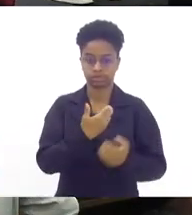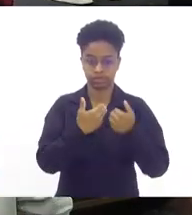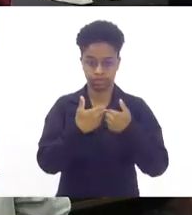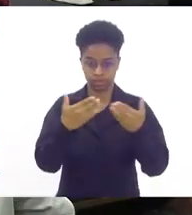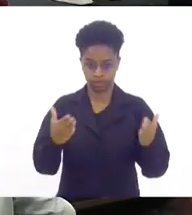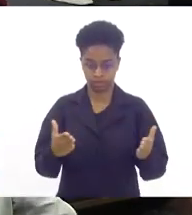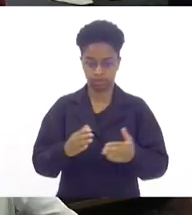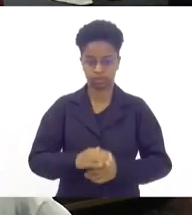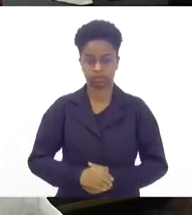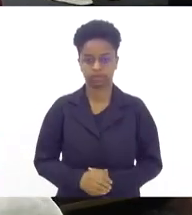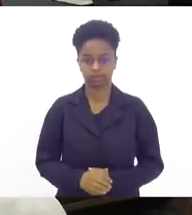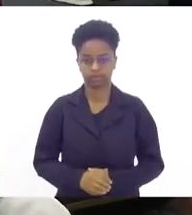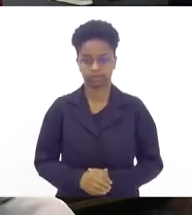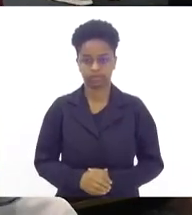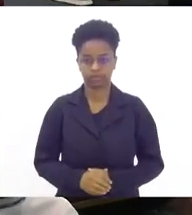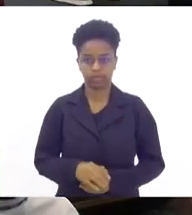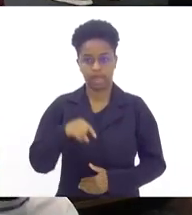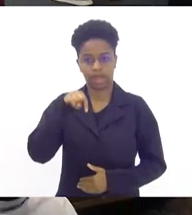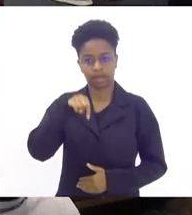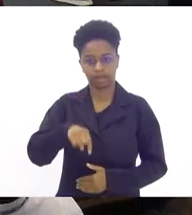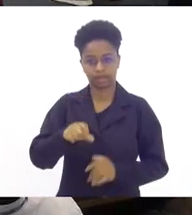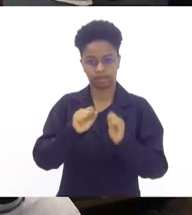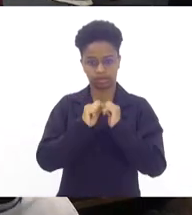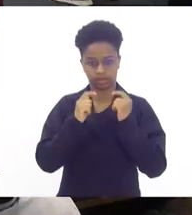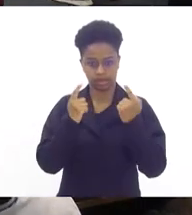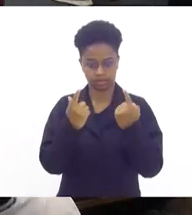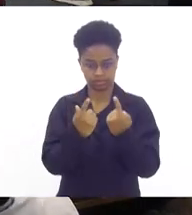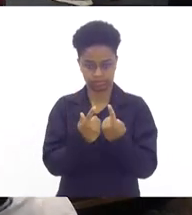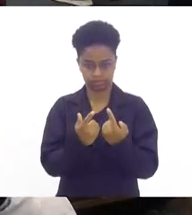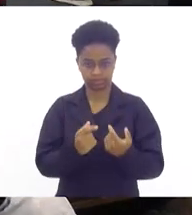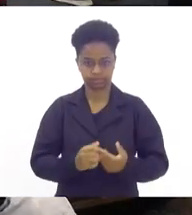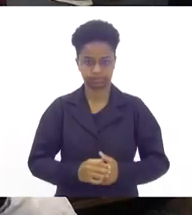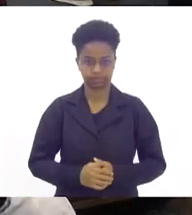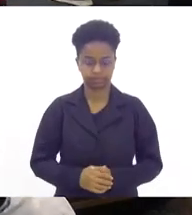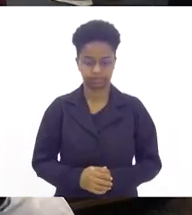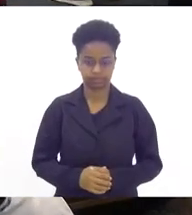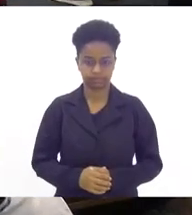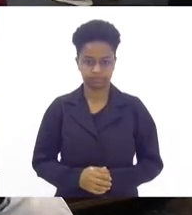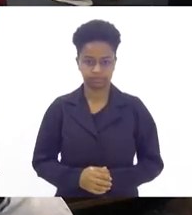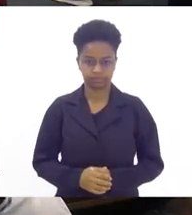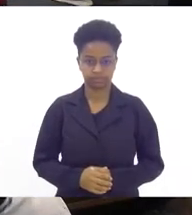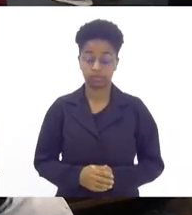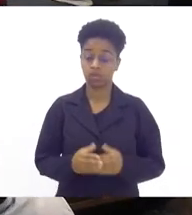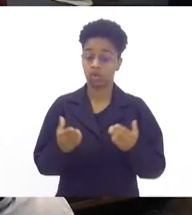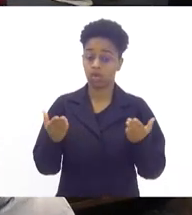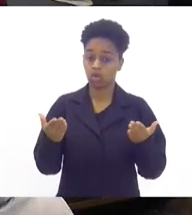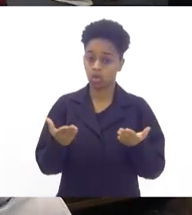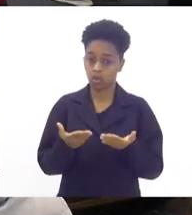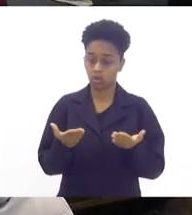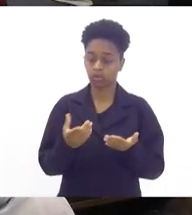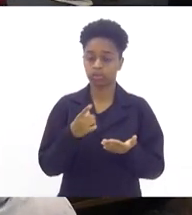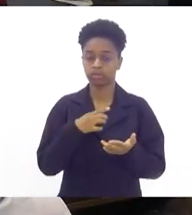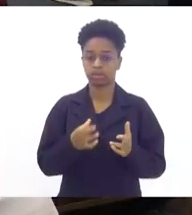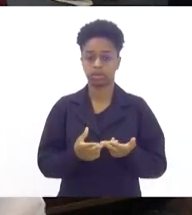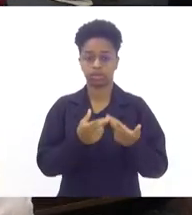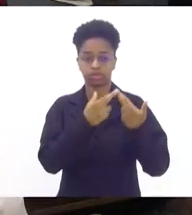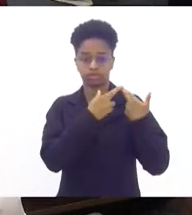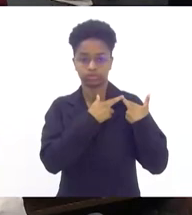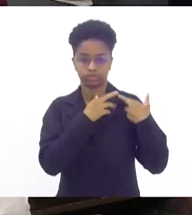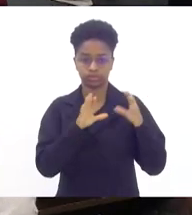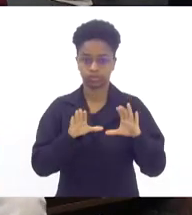promovido pela Assembleia Legislativa do Estado do Rio de Janeiro e hoje sobre a responsabilidade da comissão